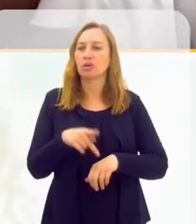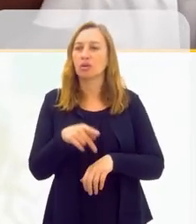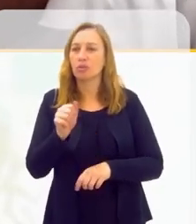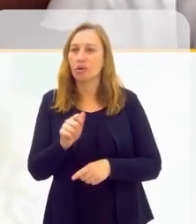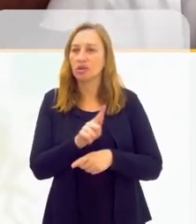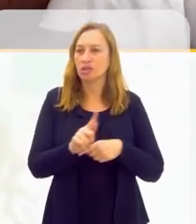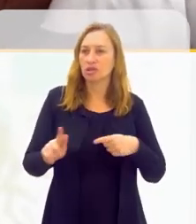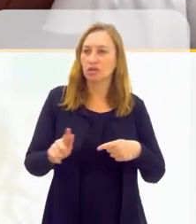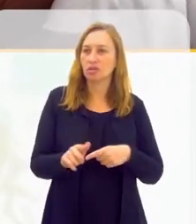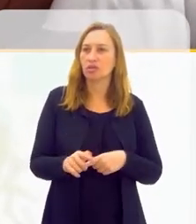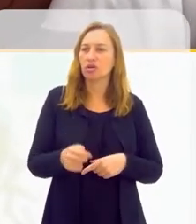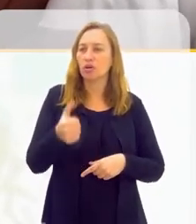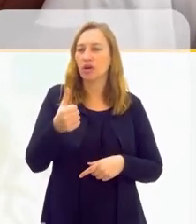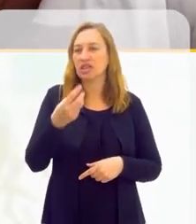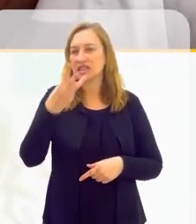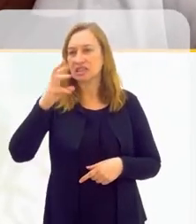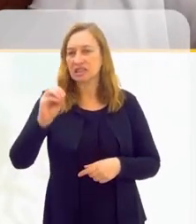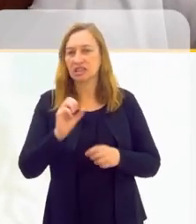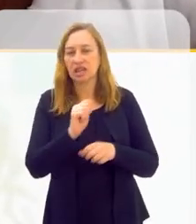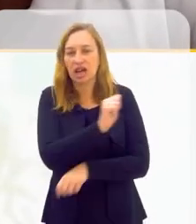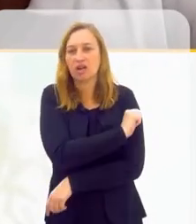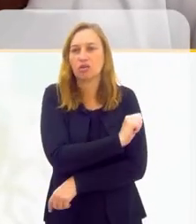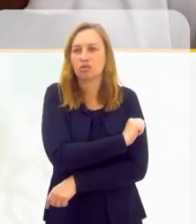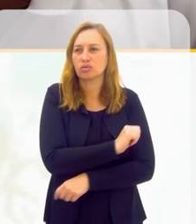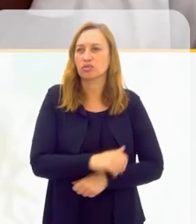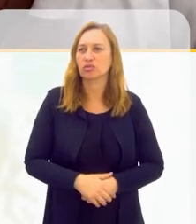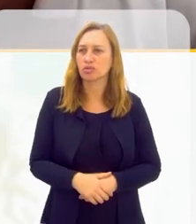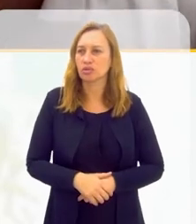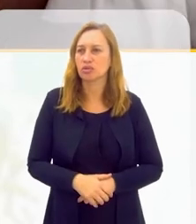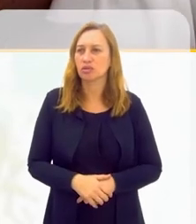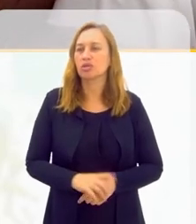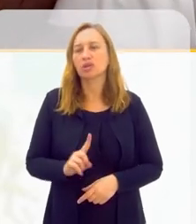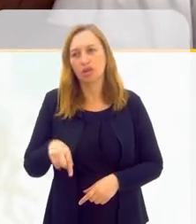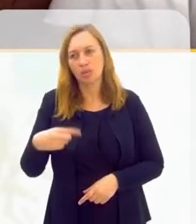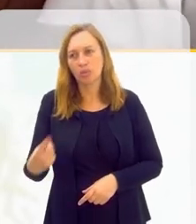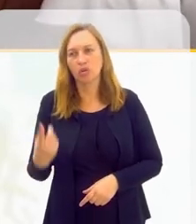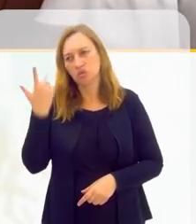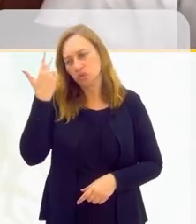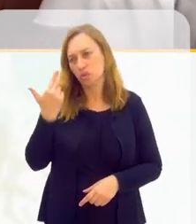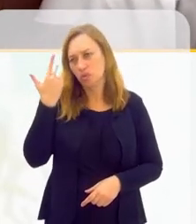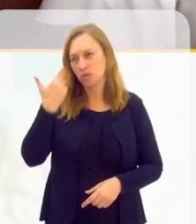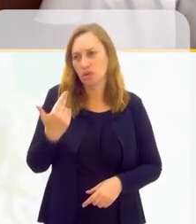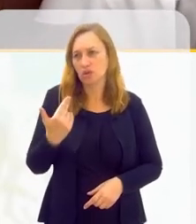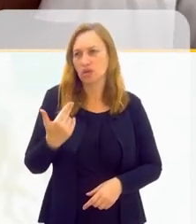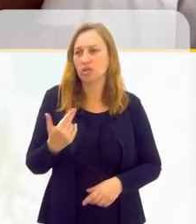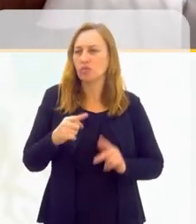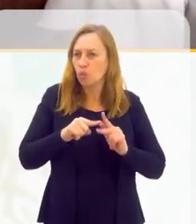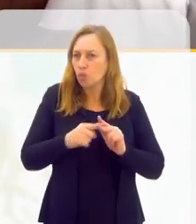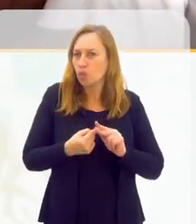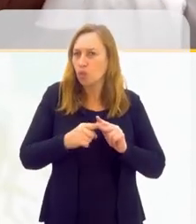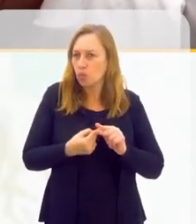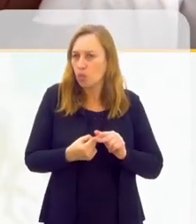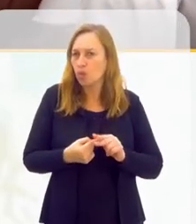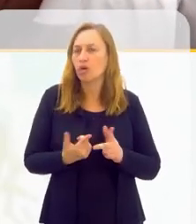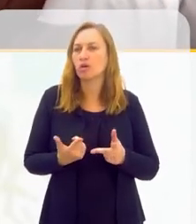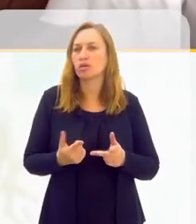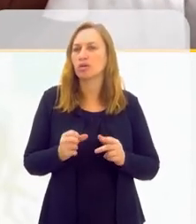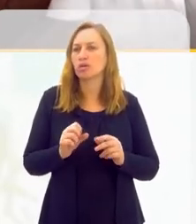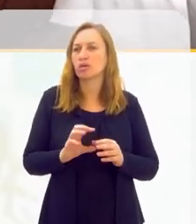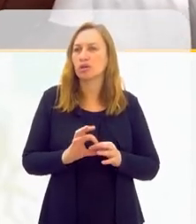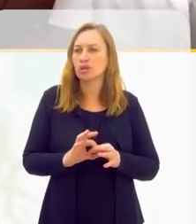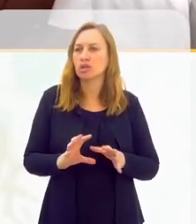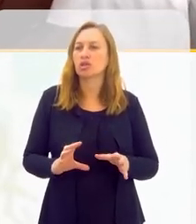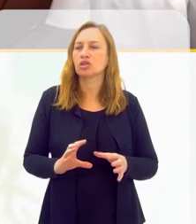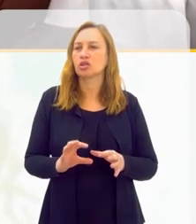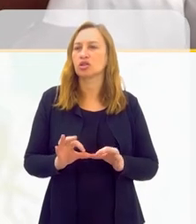com a pós-graduação, com uma turma de quase 20 alunos, e que depois tiveram naturalmente um ajustamento ao conteúdo para